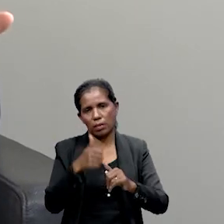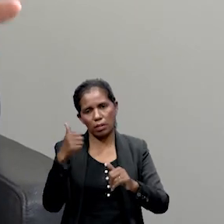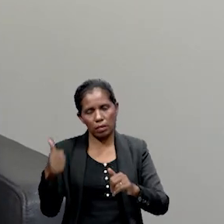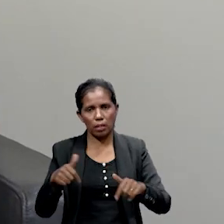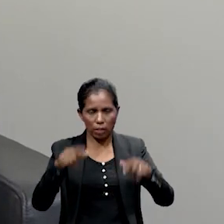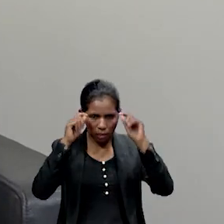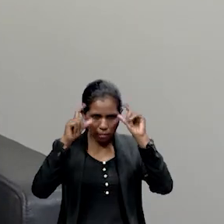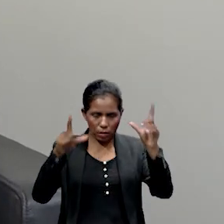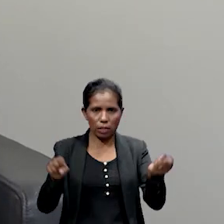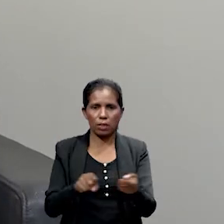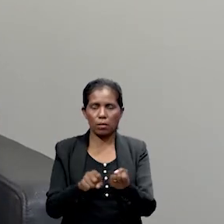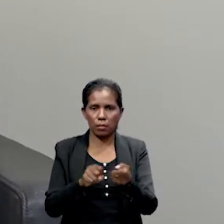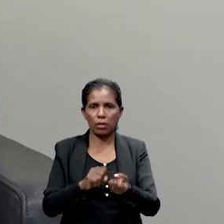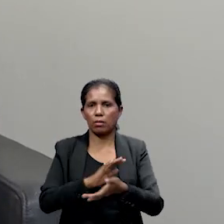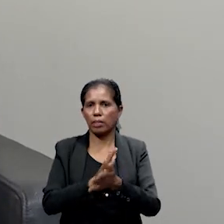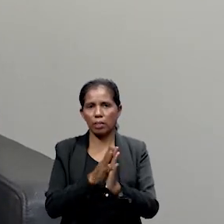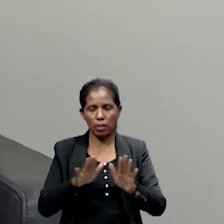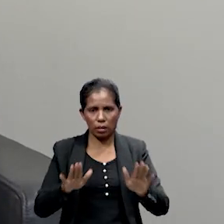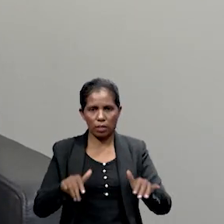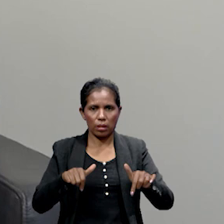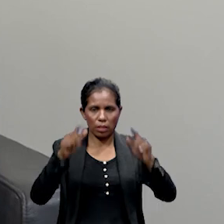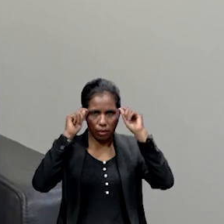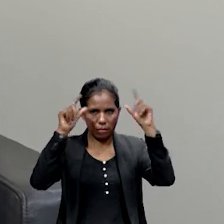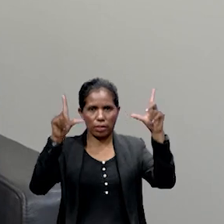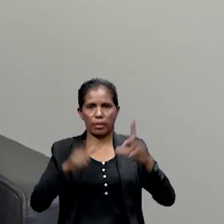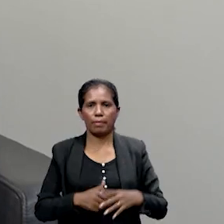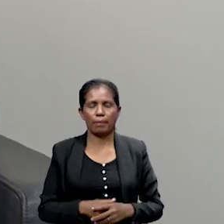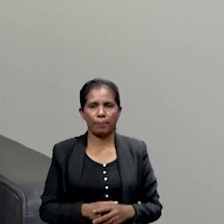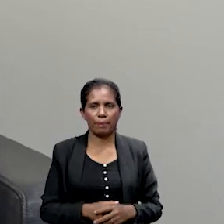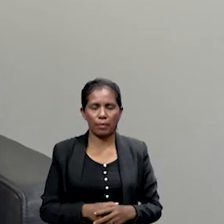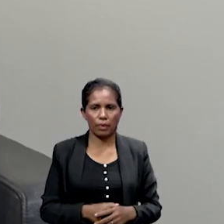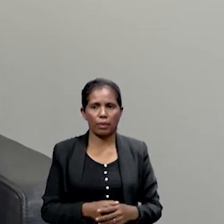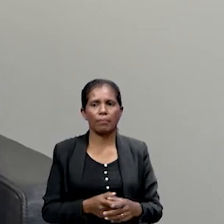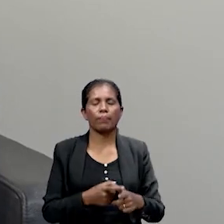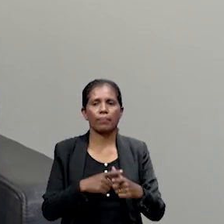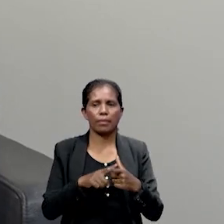a minha contribuição ba dame e a Timor Leste e nemos